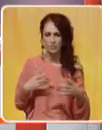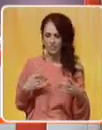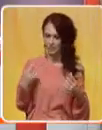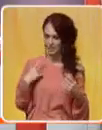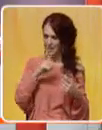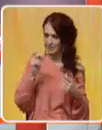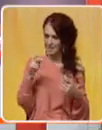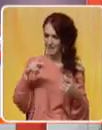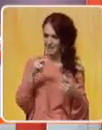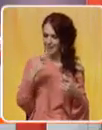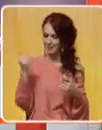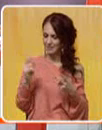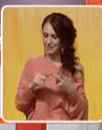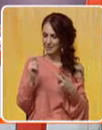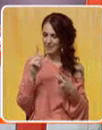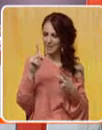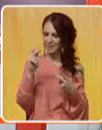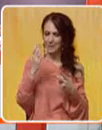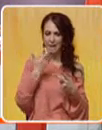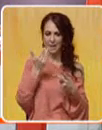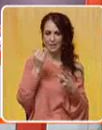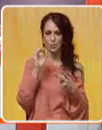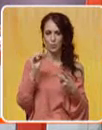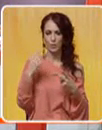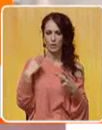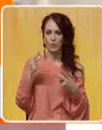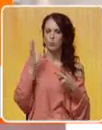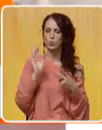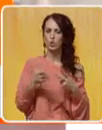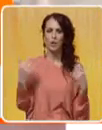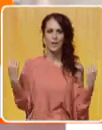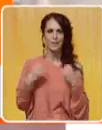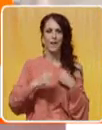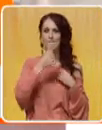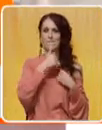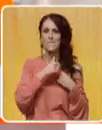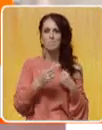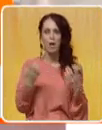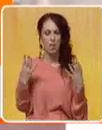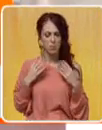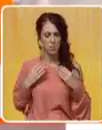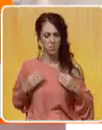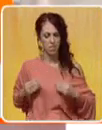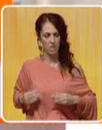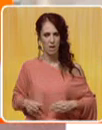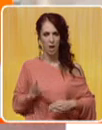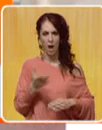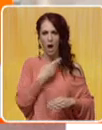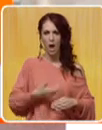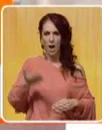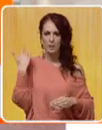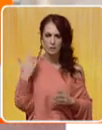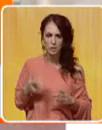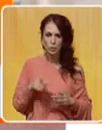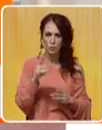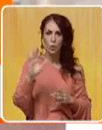Eládio Onde é que tu vais tu desculpa lá mas tu naquela altura já usav casacos vermelhos maravilhosos Dev voludo brocados portanto é o que eu te